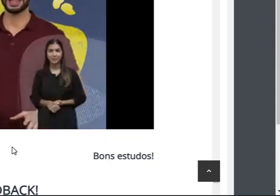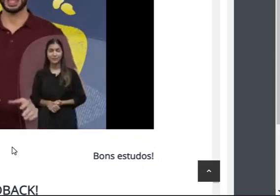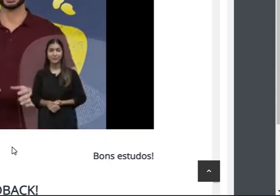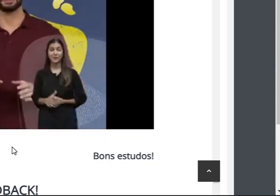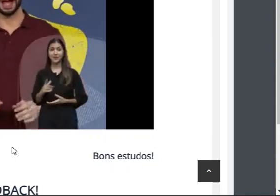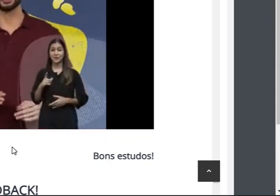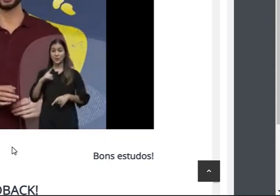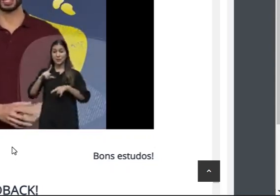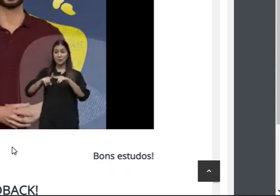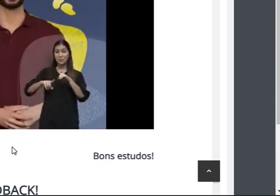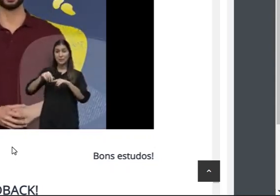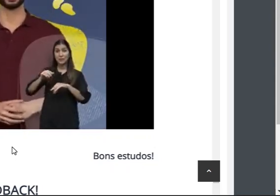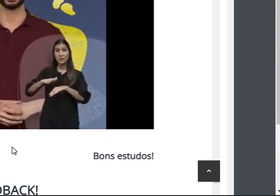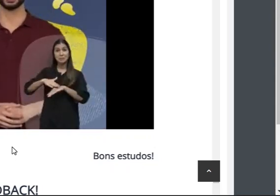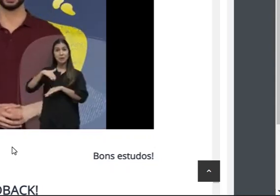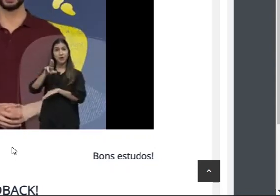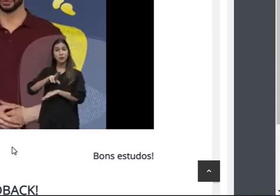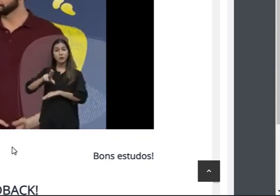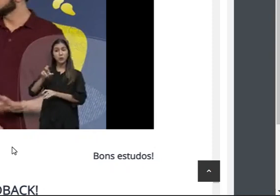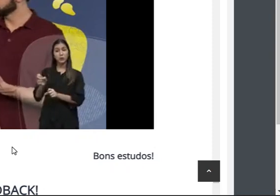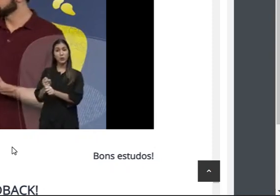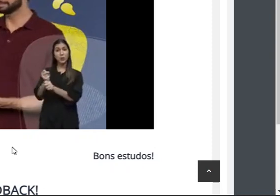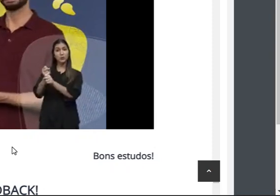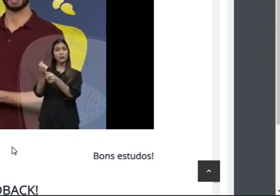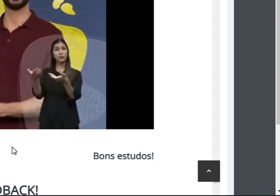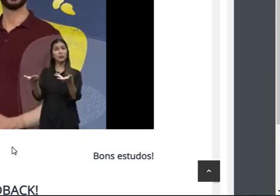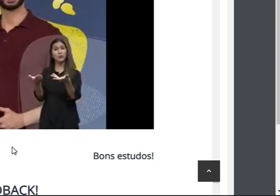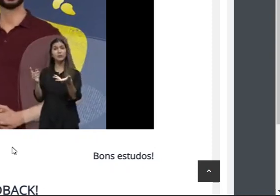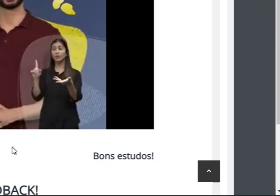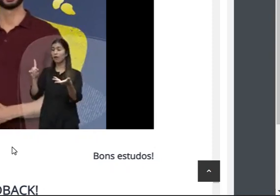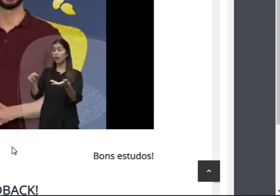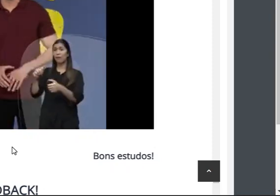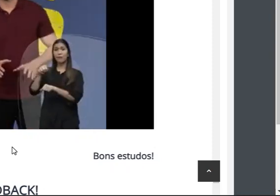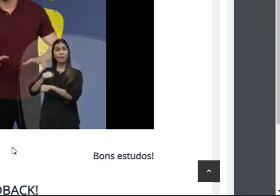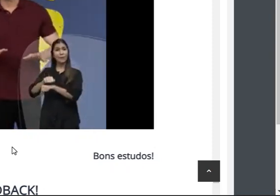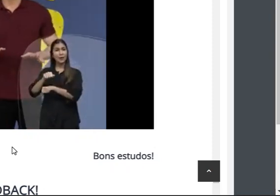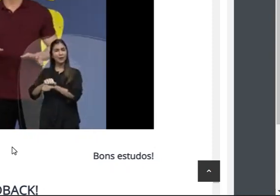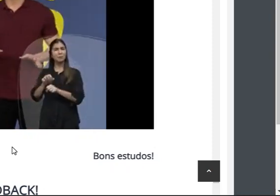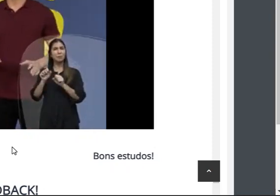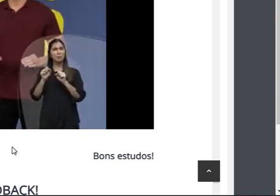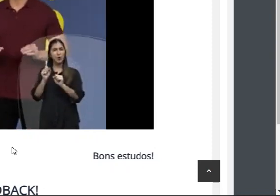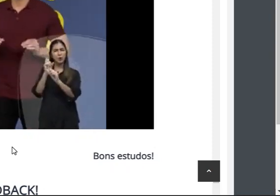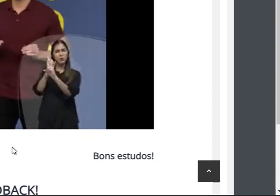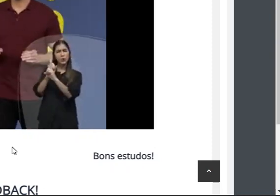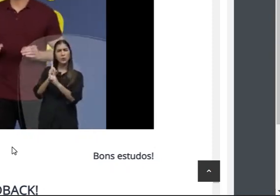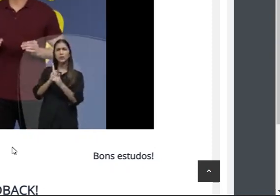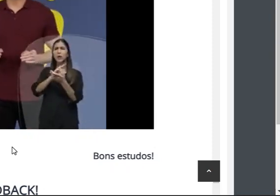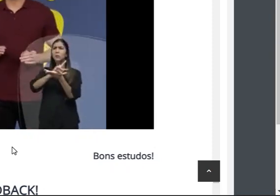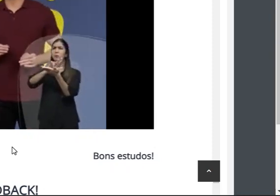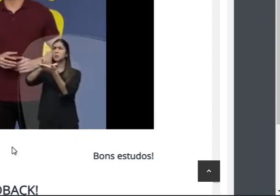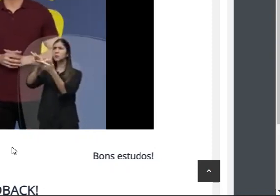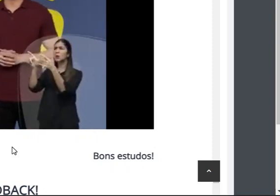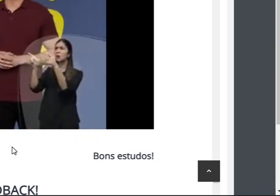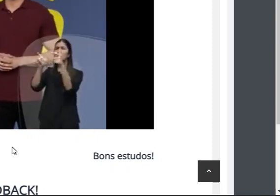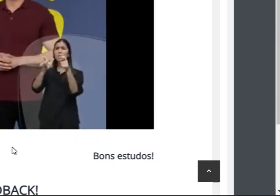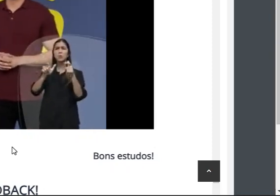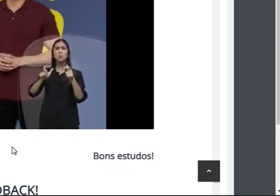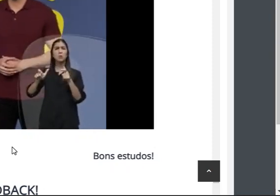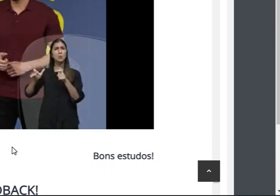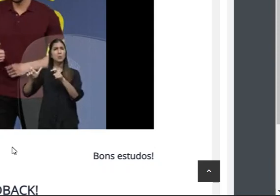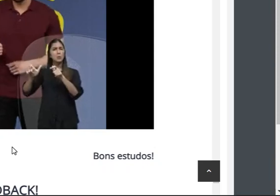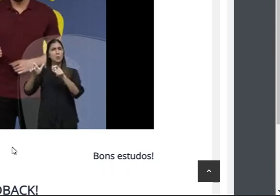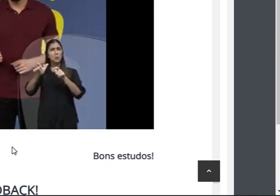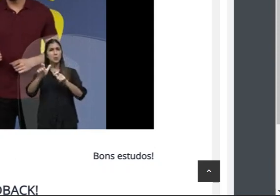Um dos materiais mais usados na construção civil é o concreto. Podemos encontrá-lo em diversos lugares ao nosso